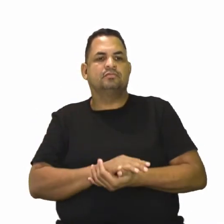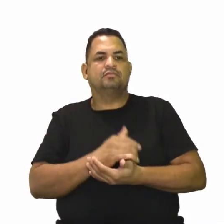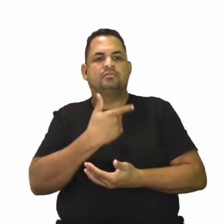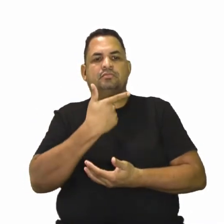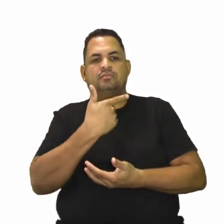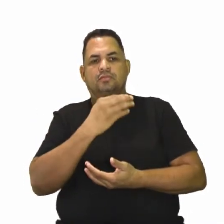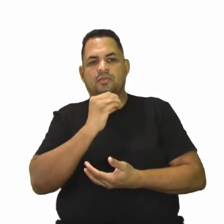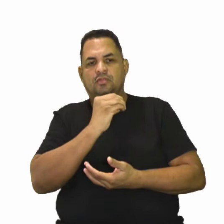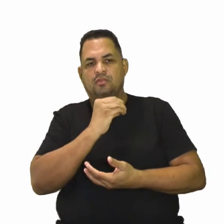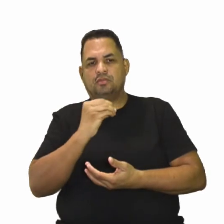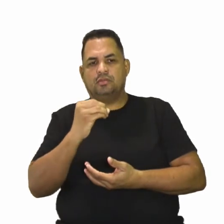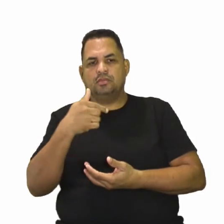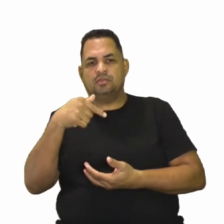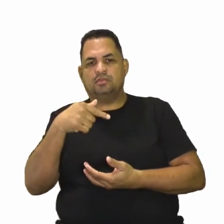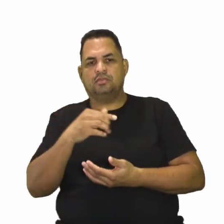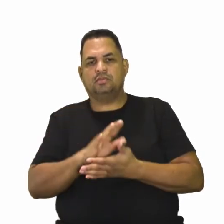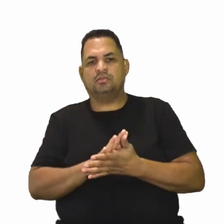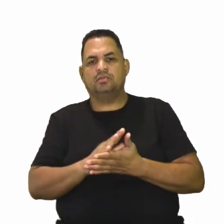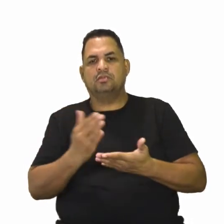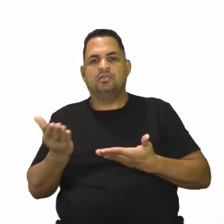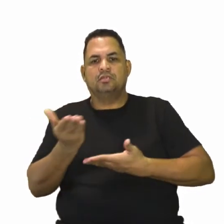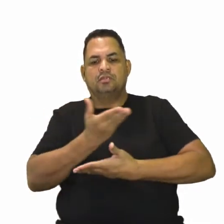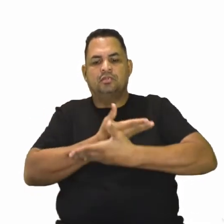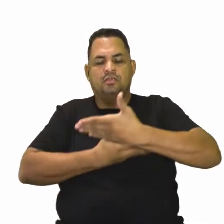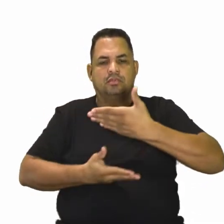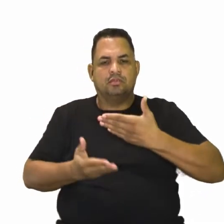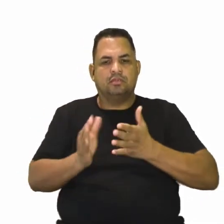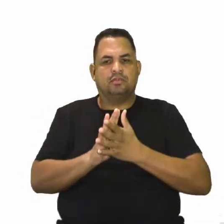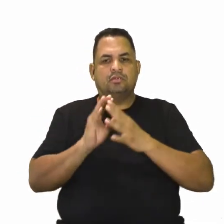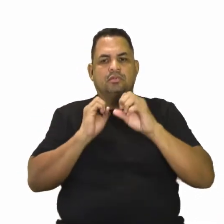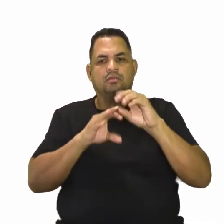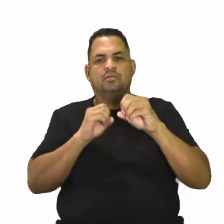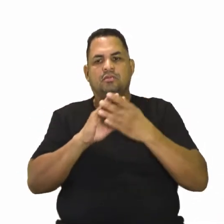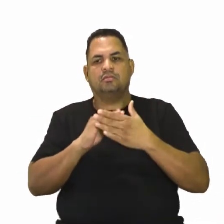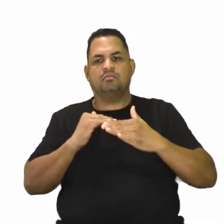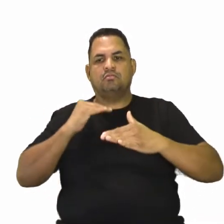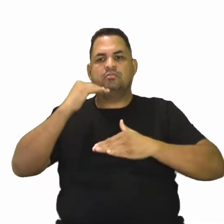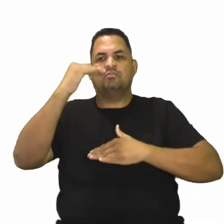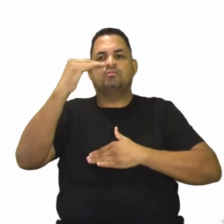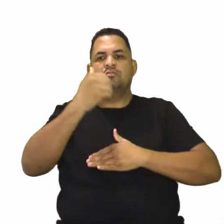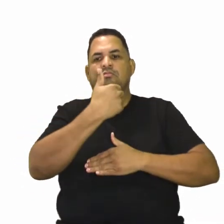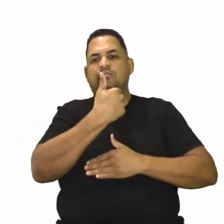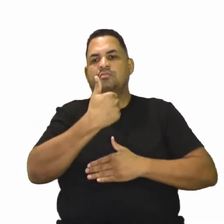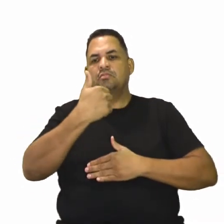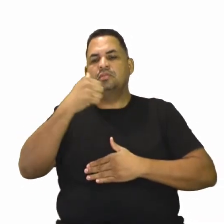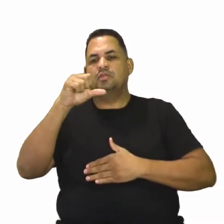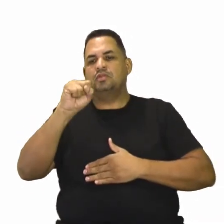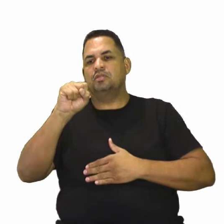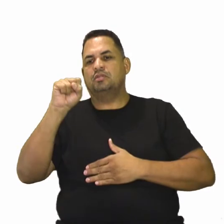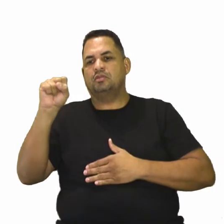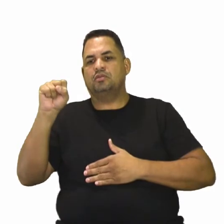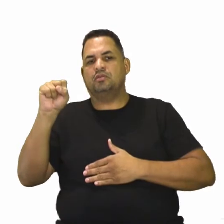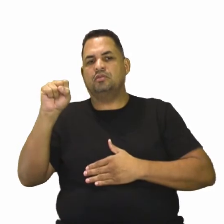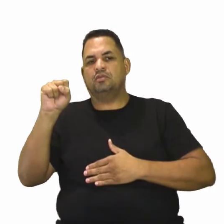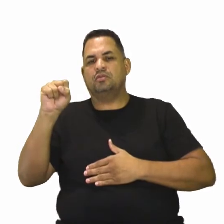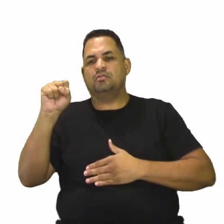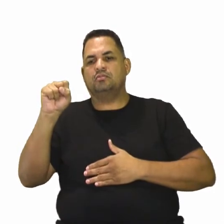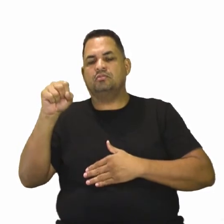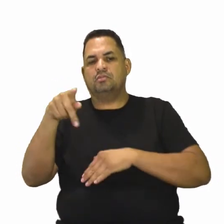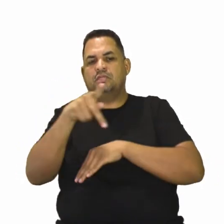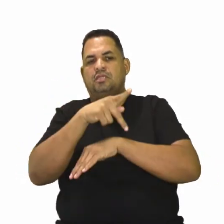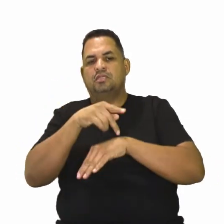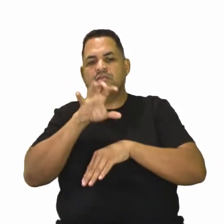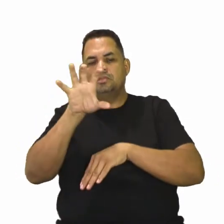Em 2007, o relacionamento educacional alcançou 180 países e